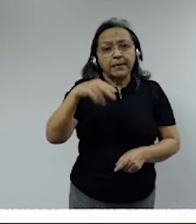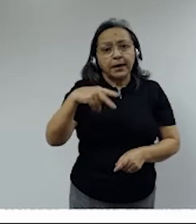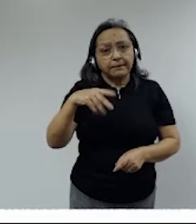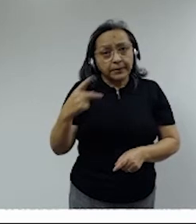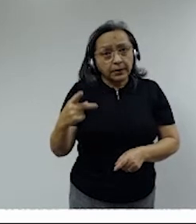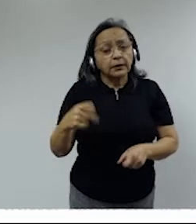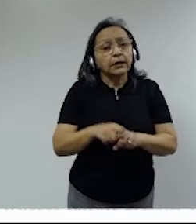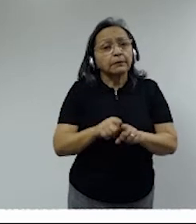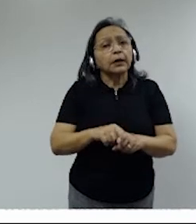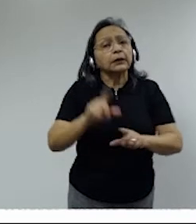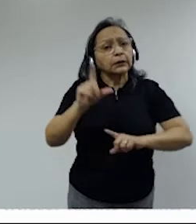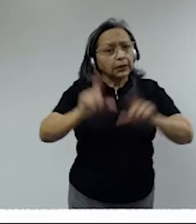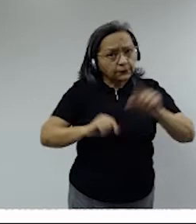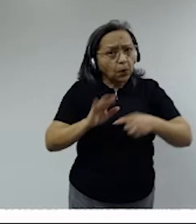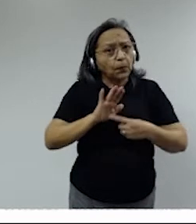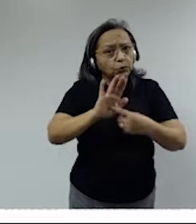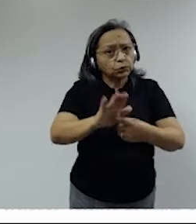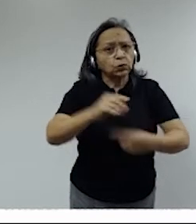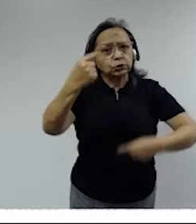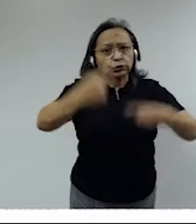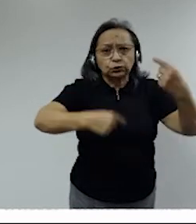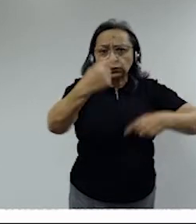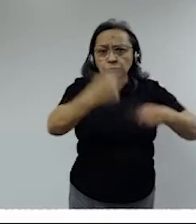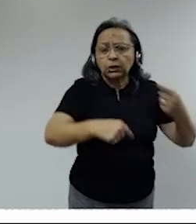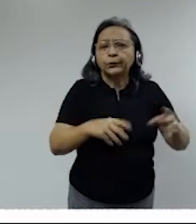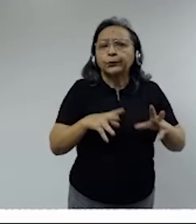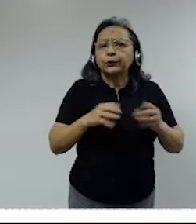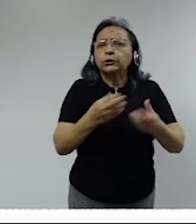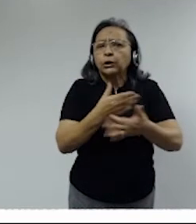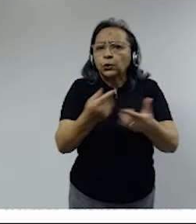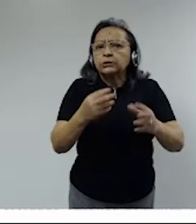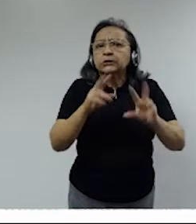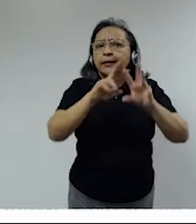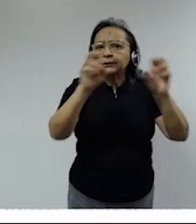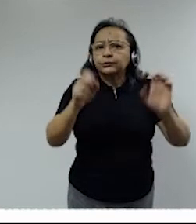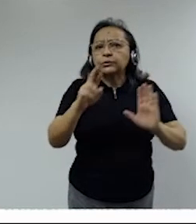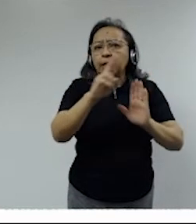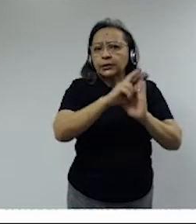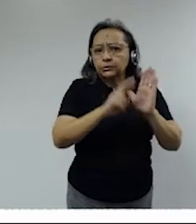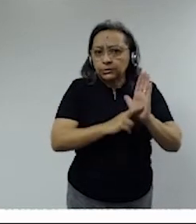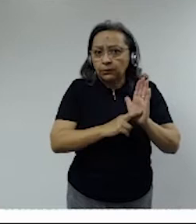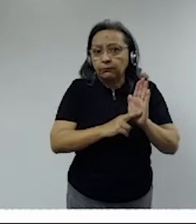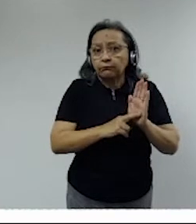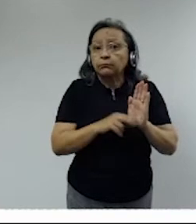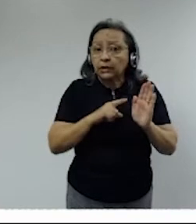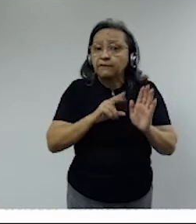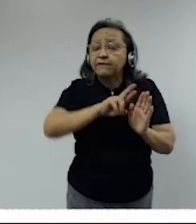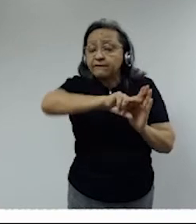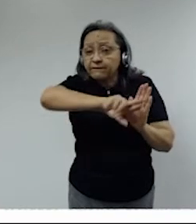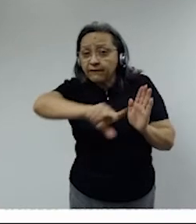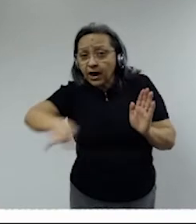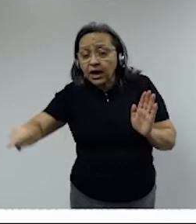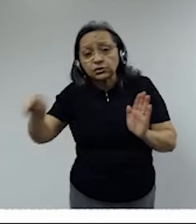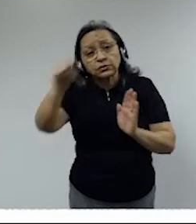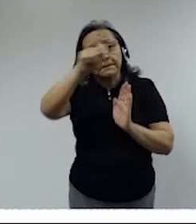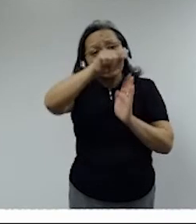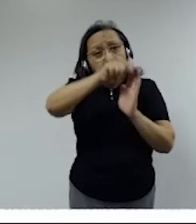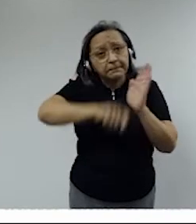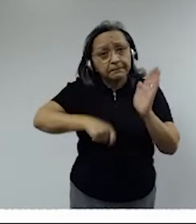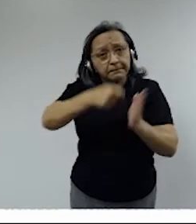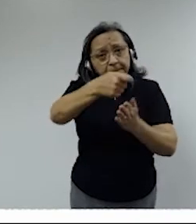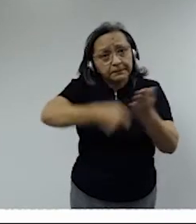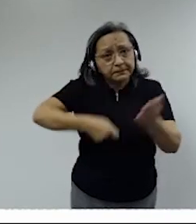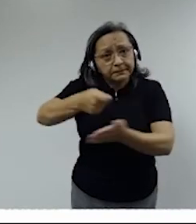né, na televisão em relação a essas resoluções. Foram emitidos uma série de pareceres que eu vou simplesmente passando